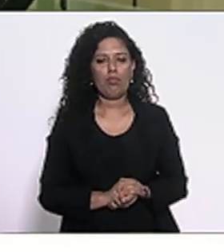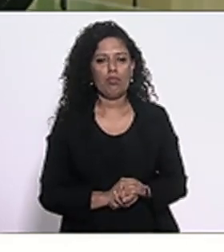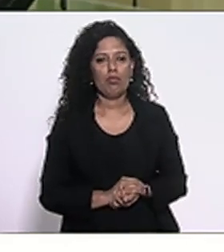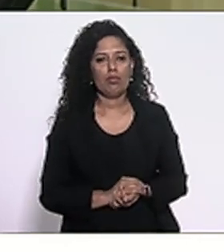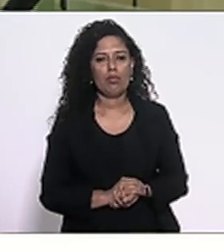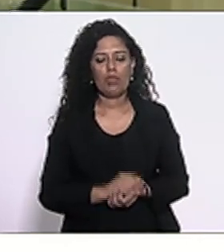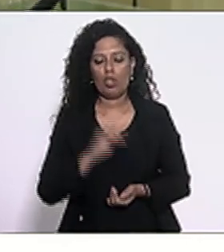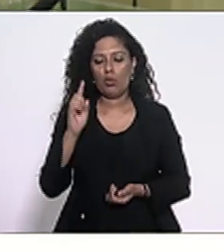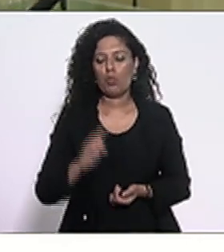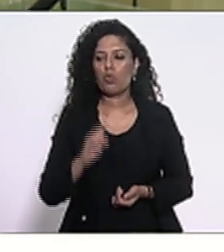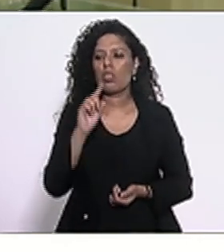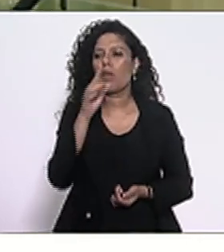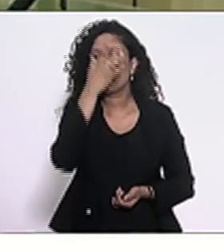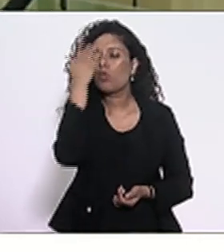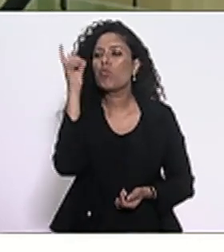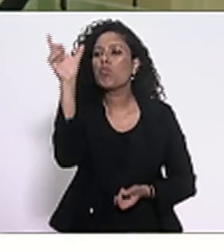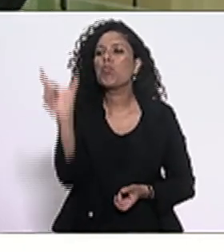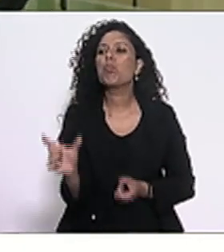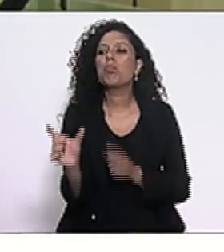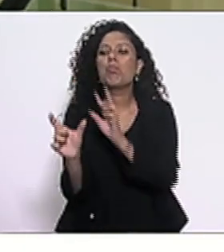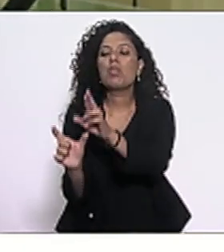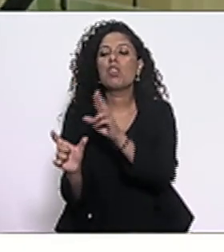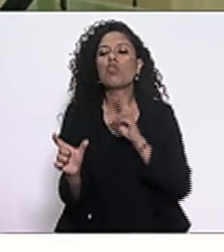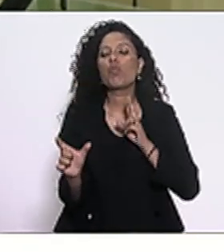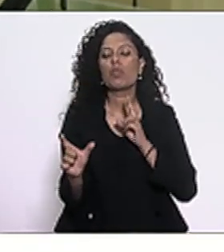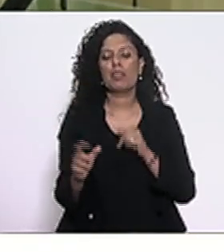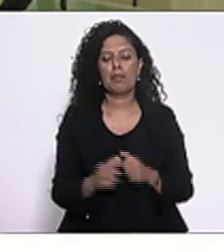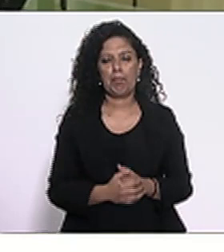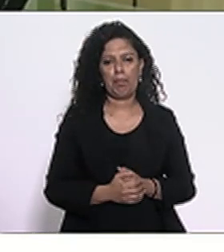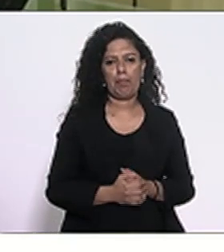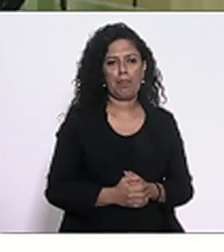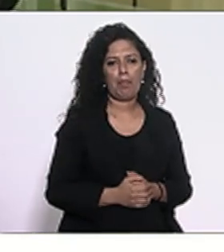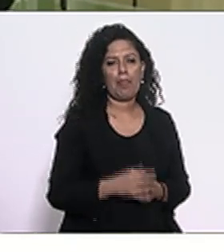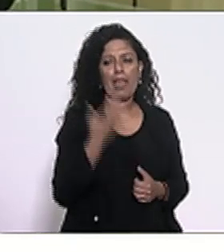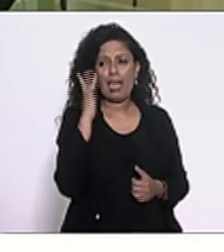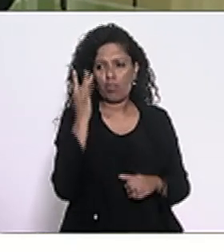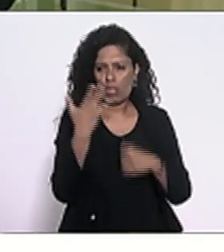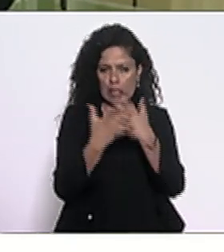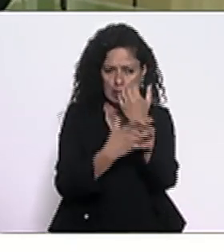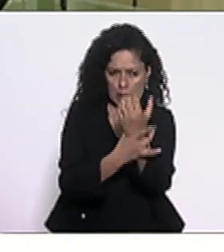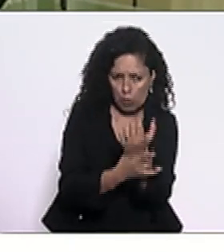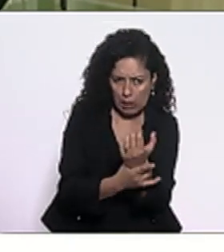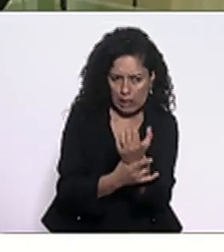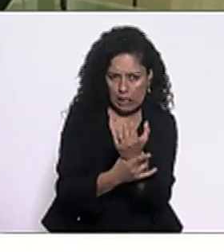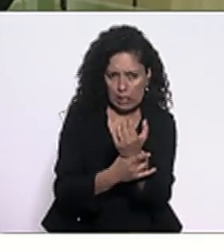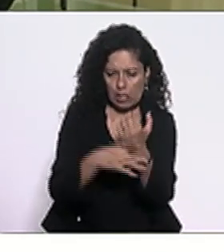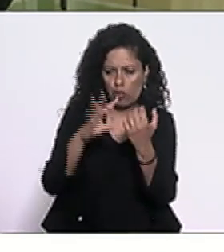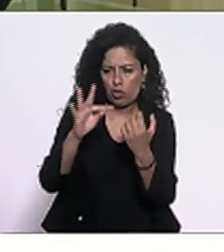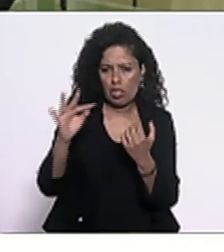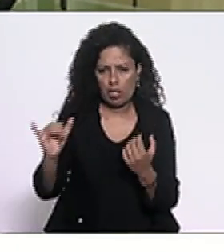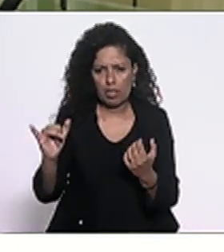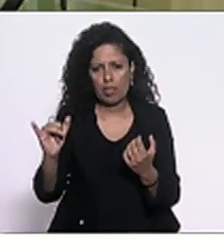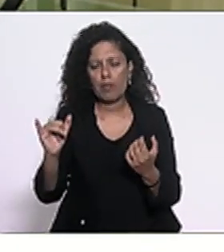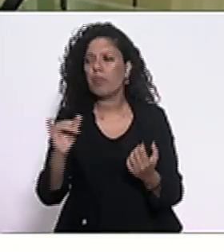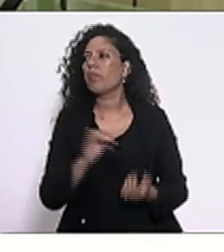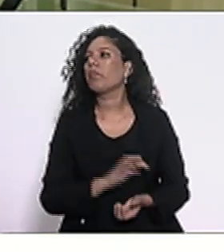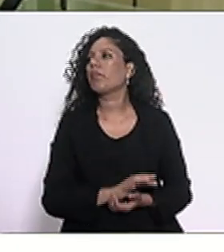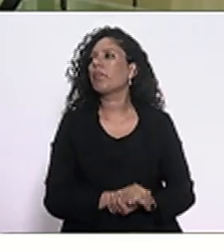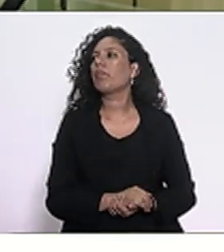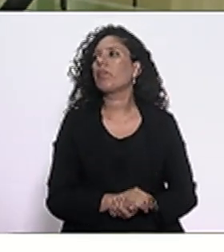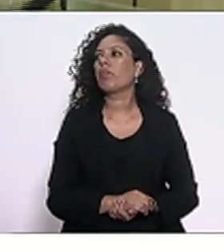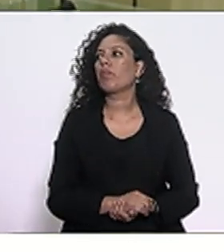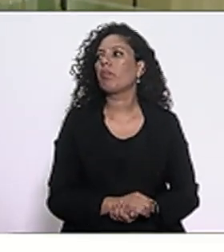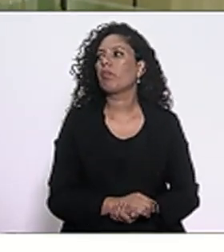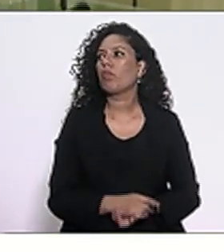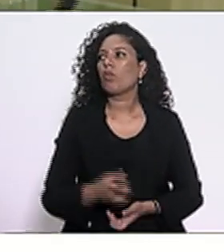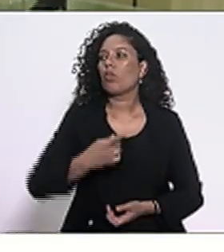vai poder me responder, na seara de segurança da informação, Proderj. A